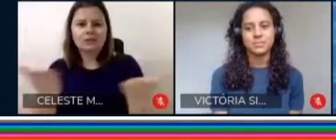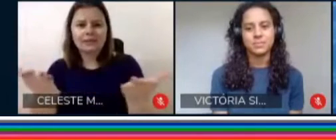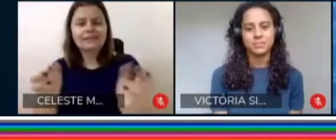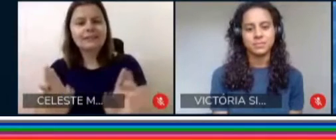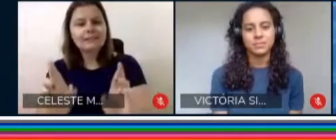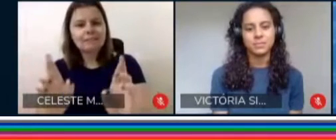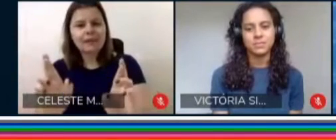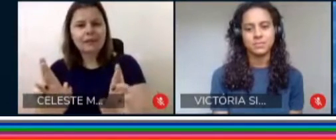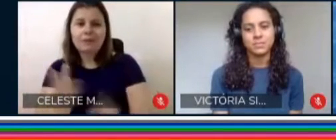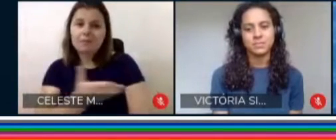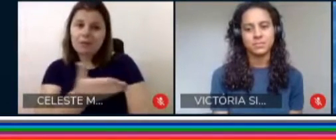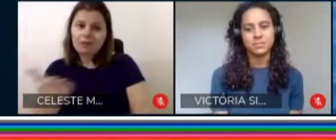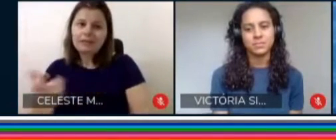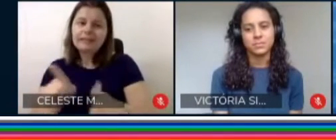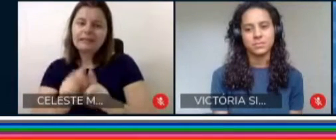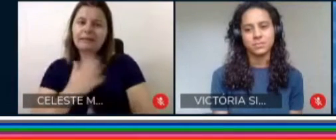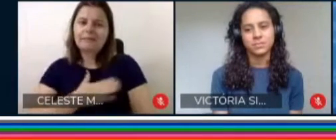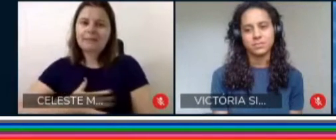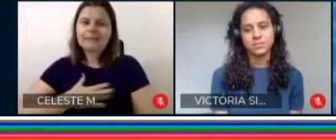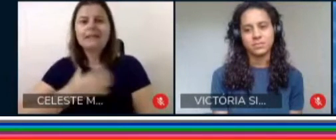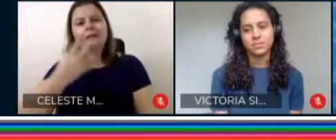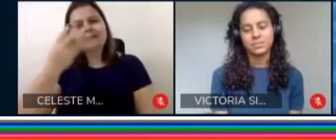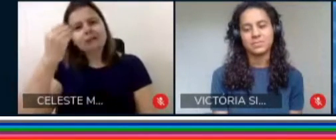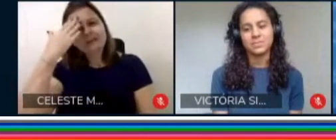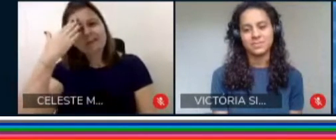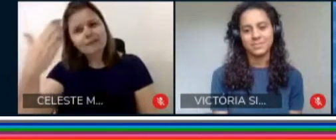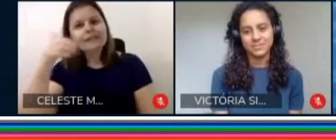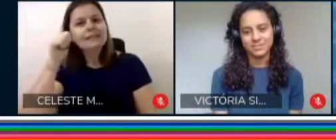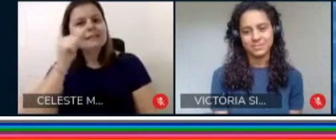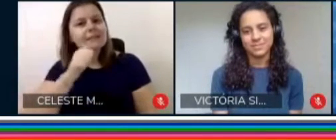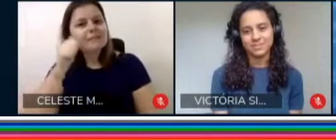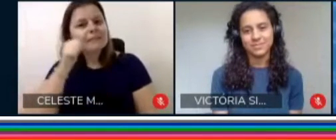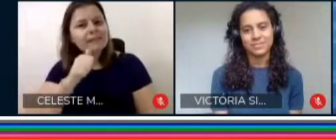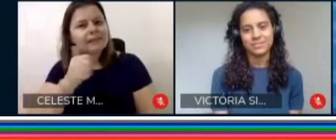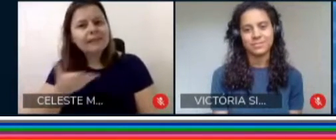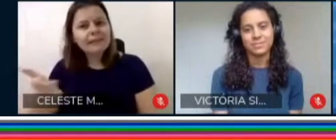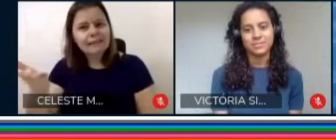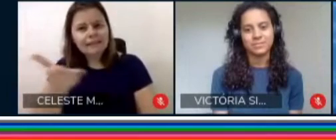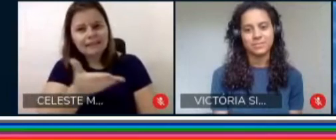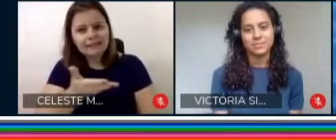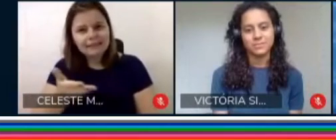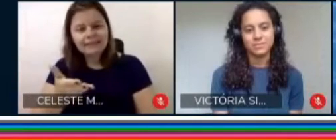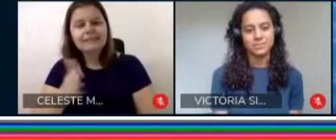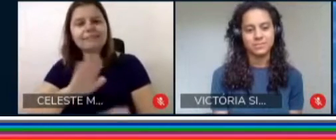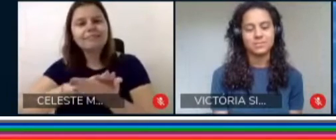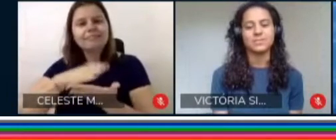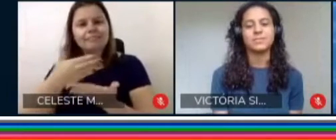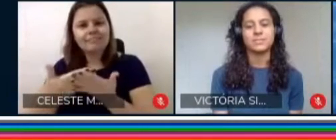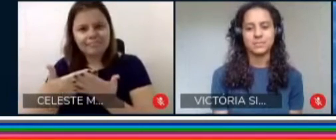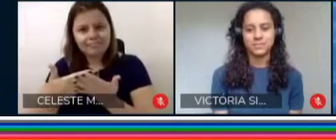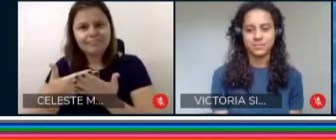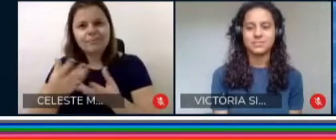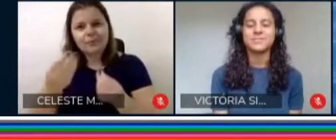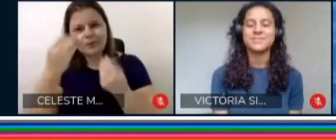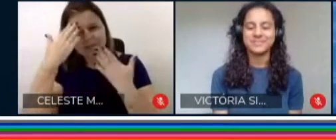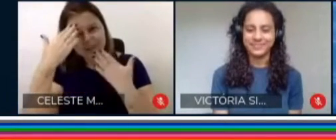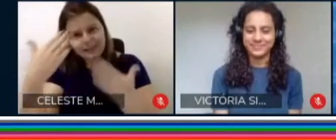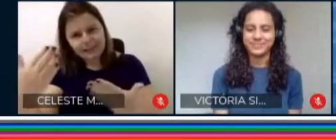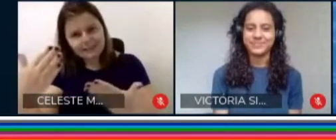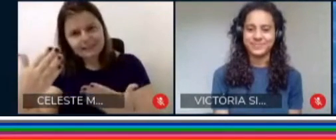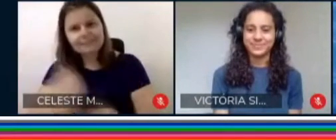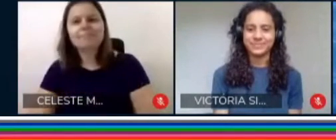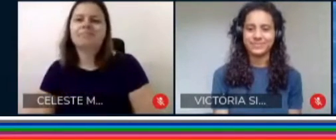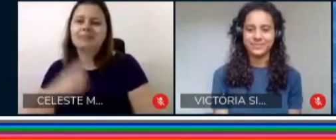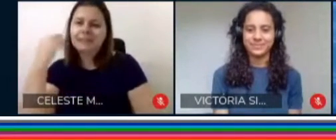que tenha sido para vocês também. E obrigada às meninas as intérpretes. Muito obrigada, foi uma experiência